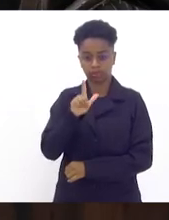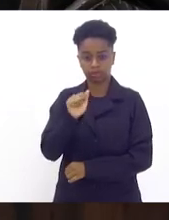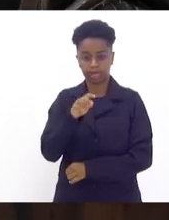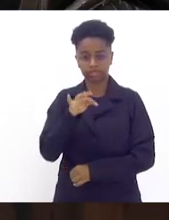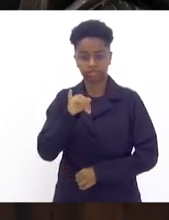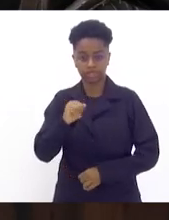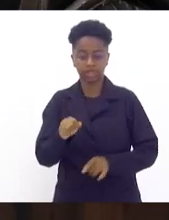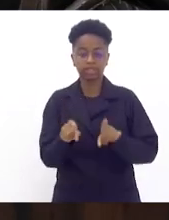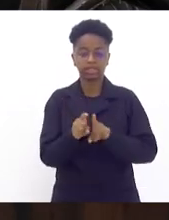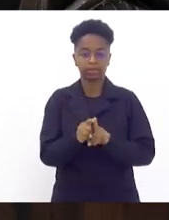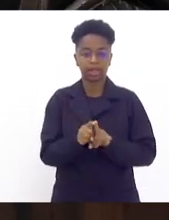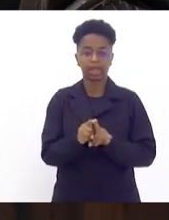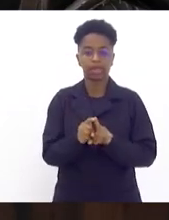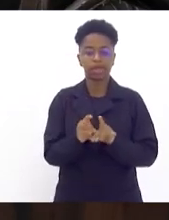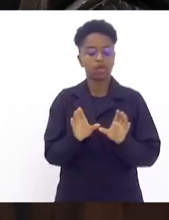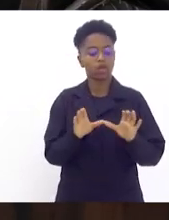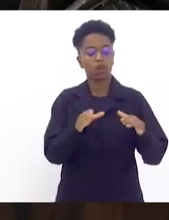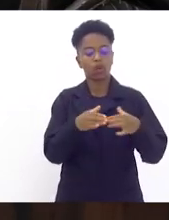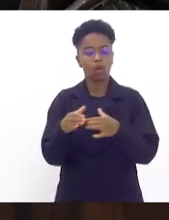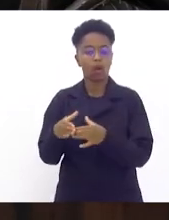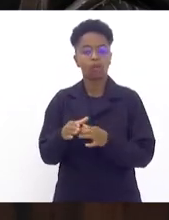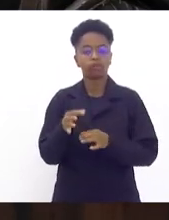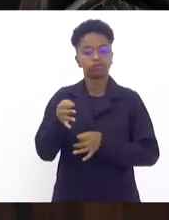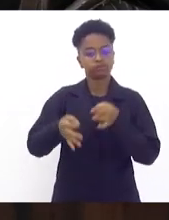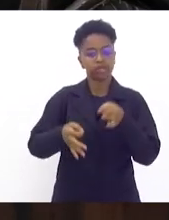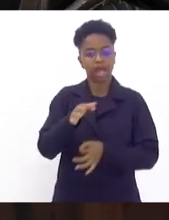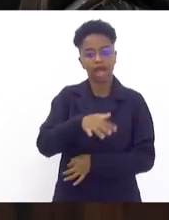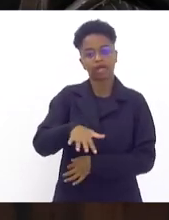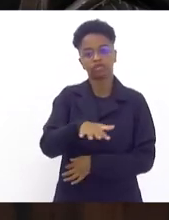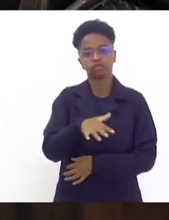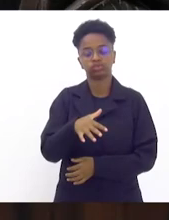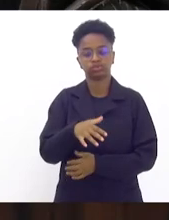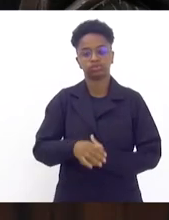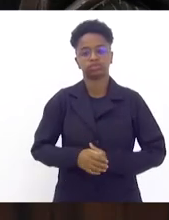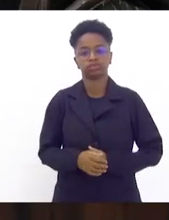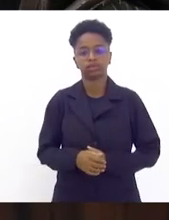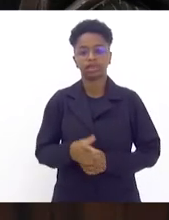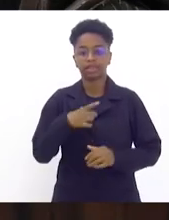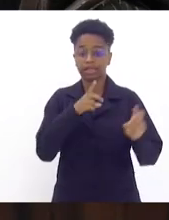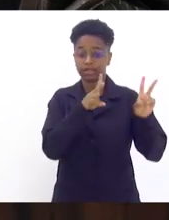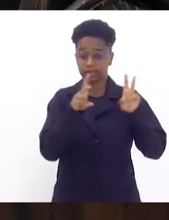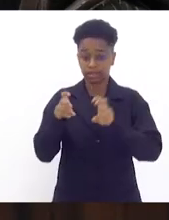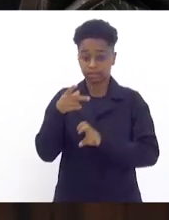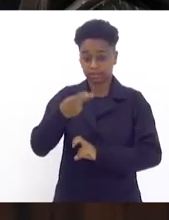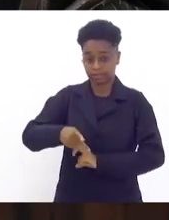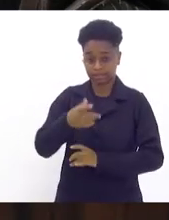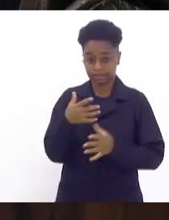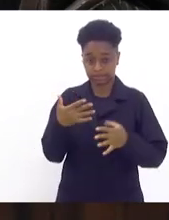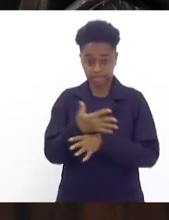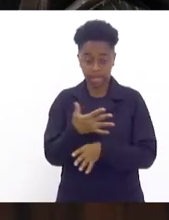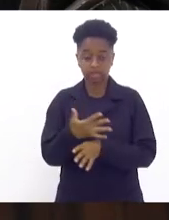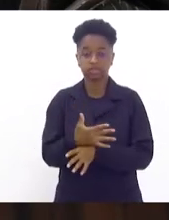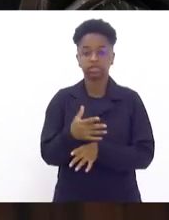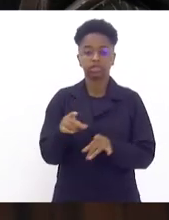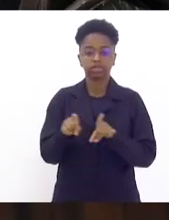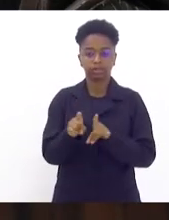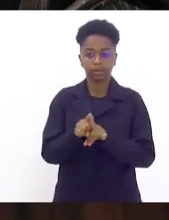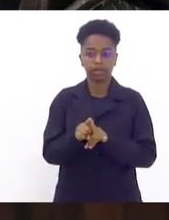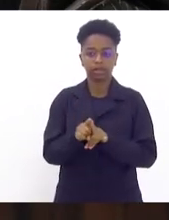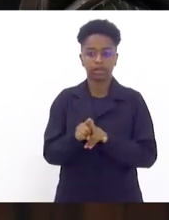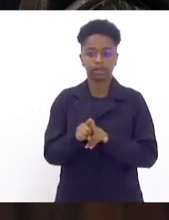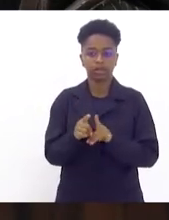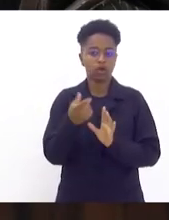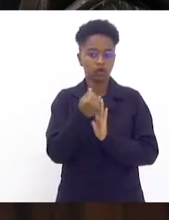Constituição e Justiça, pela constitucionalidade. De Saúde, favorável. De Assuntos Municipais e Desenvolvimento Regional, favorável. De Orçamento e